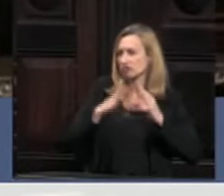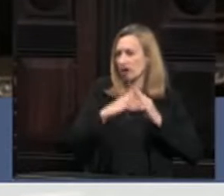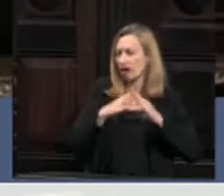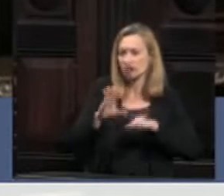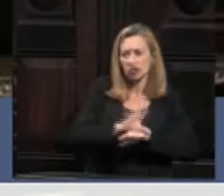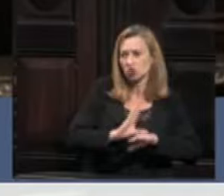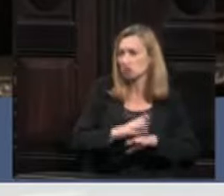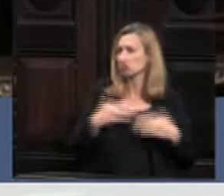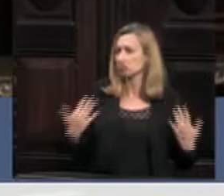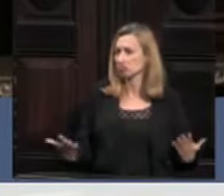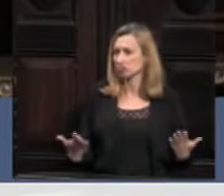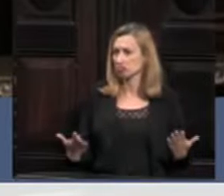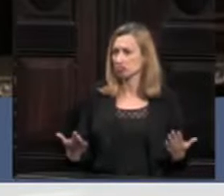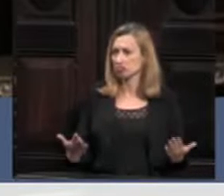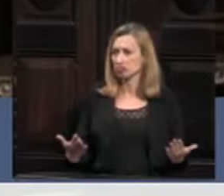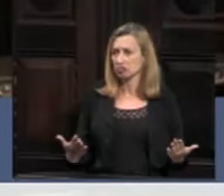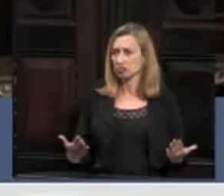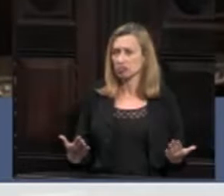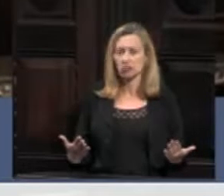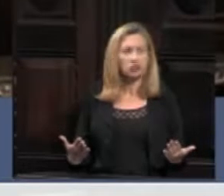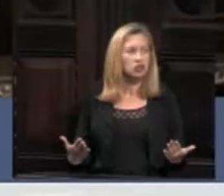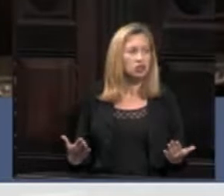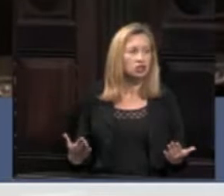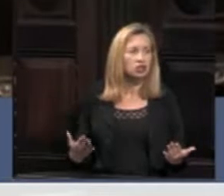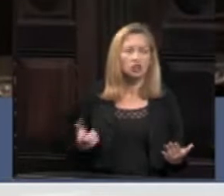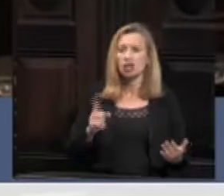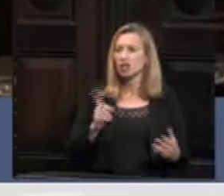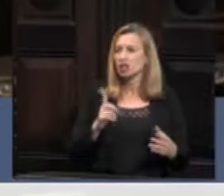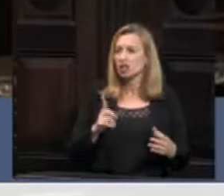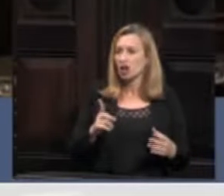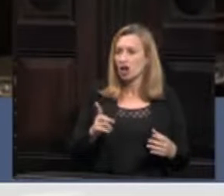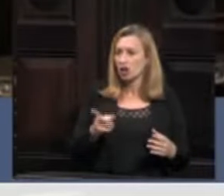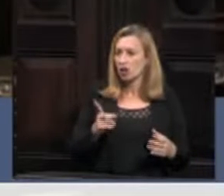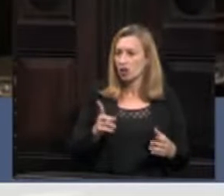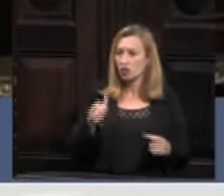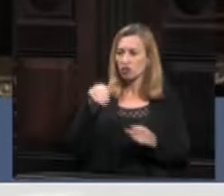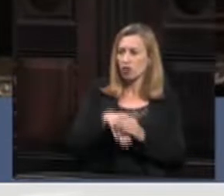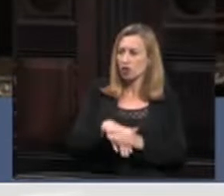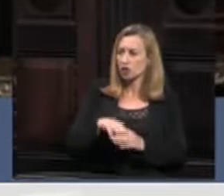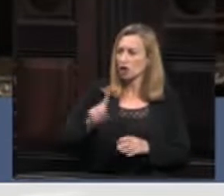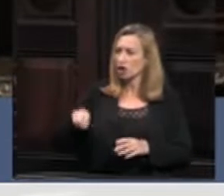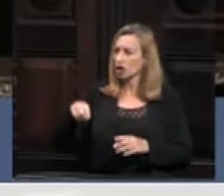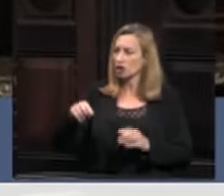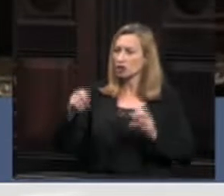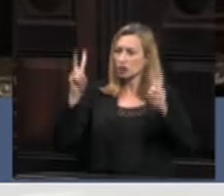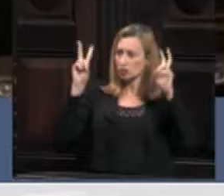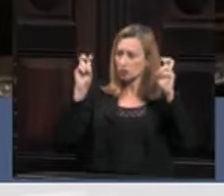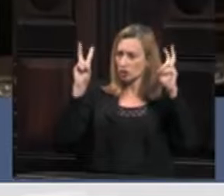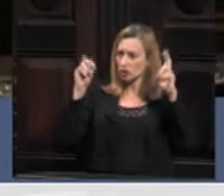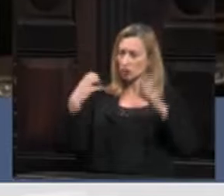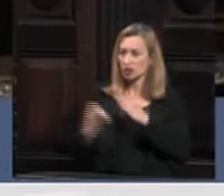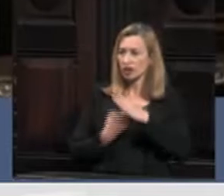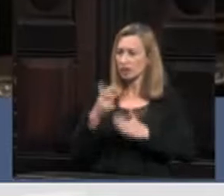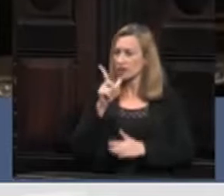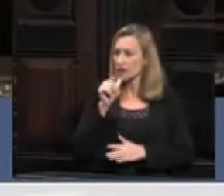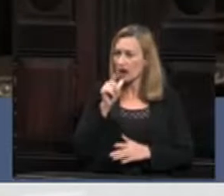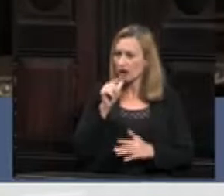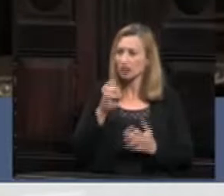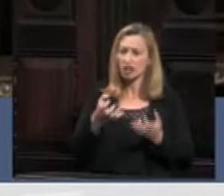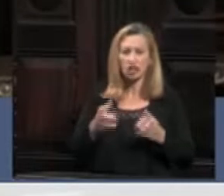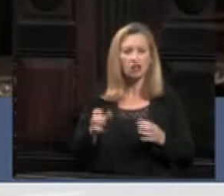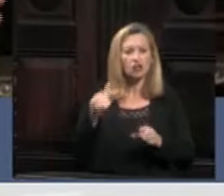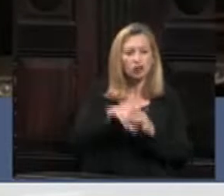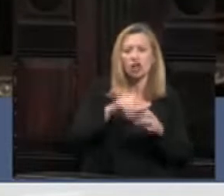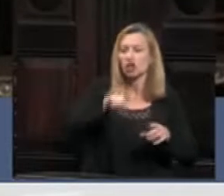Não aprecia o veto e aprecia as demais matérias em sessão extraordinária. Então a Constituição e o